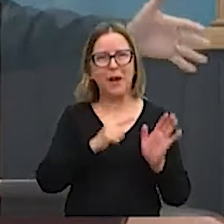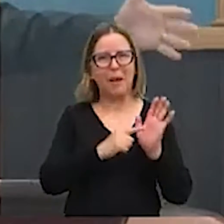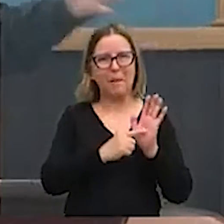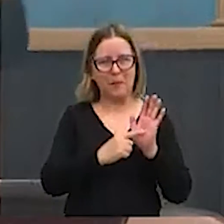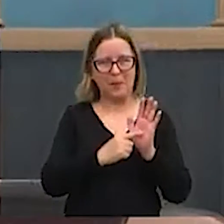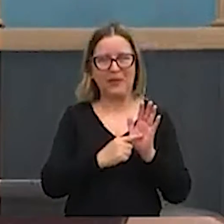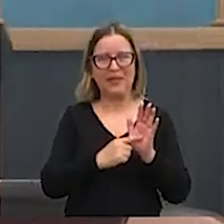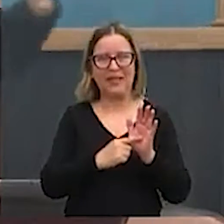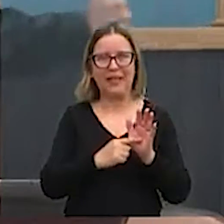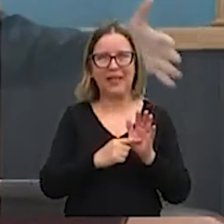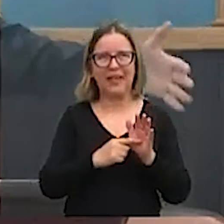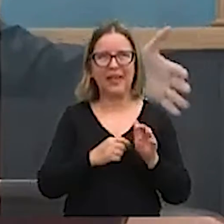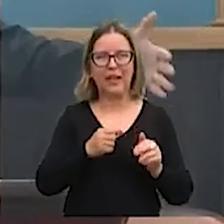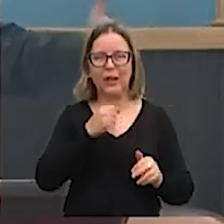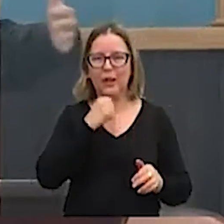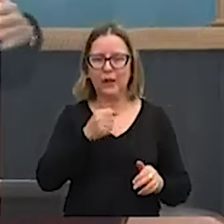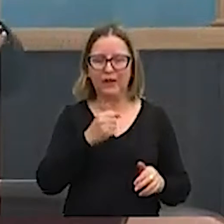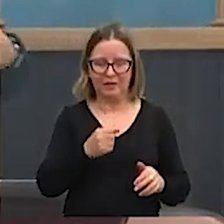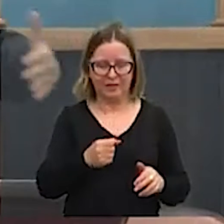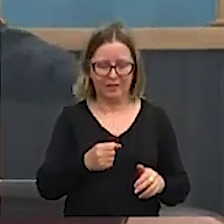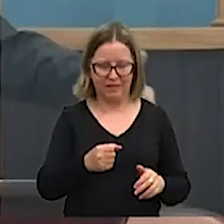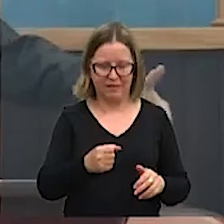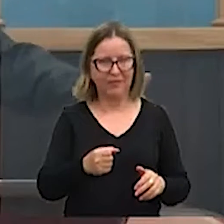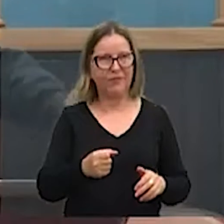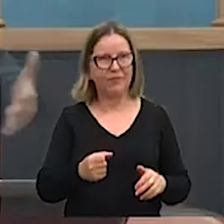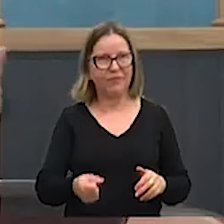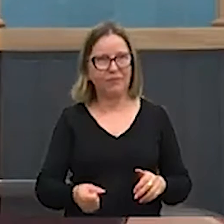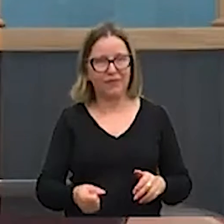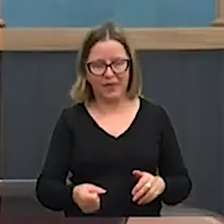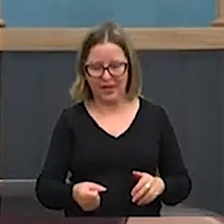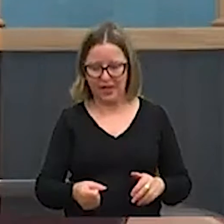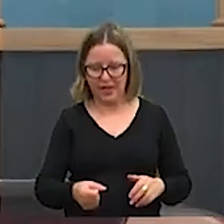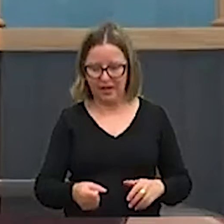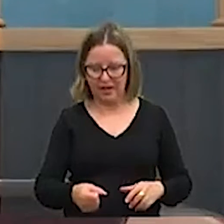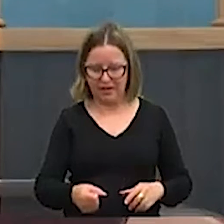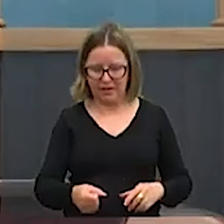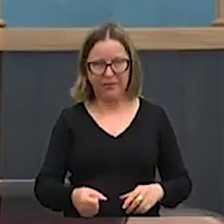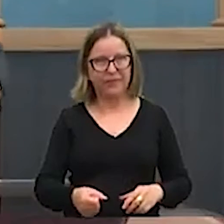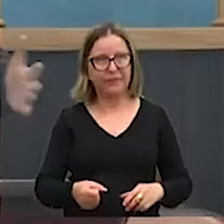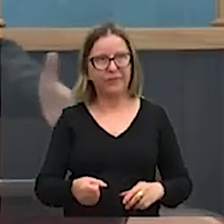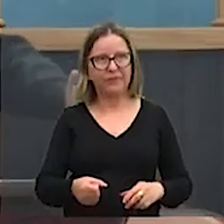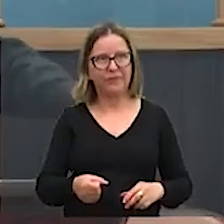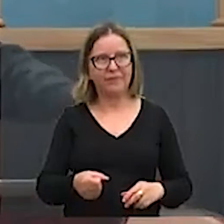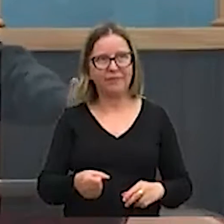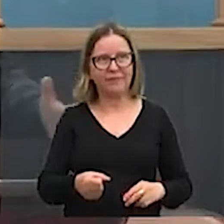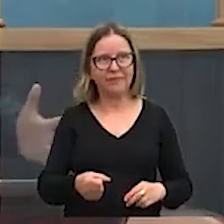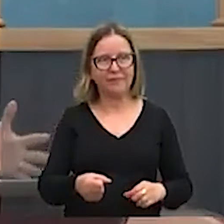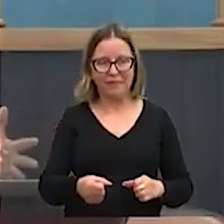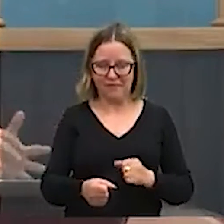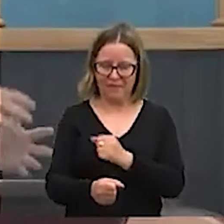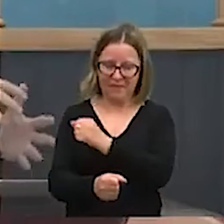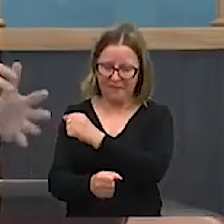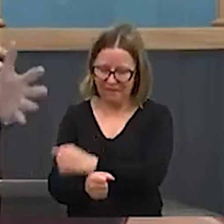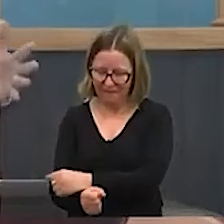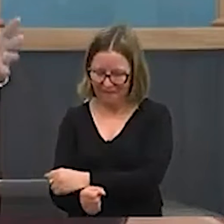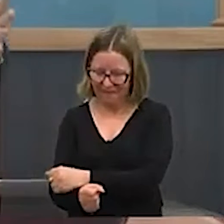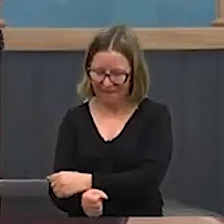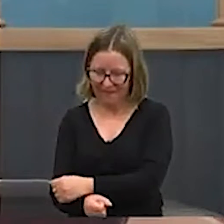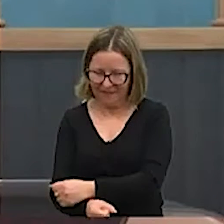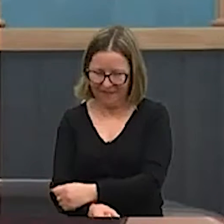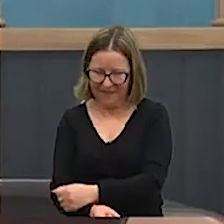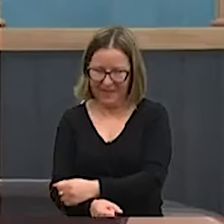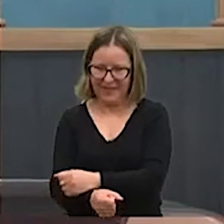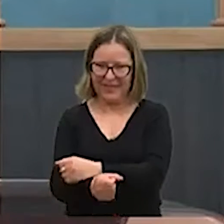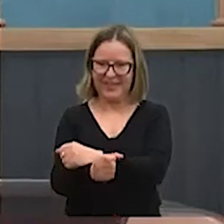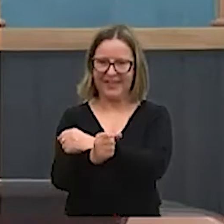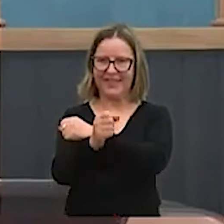botava a cruz, como se fosse a cruz, deitava lá, pregava Jesus e depois